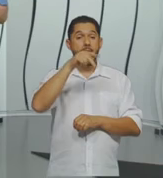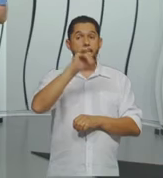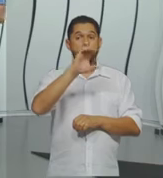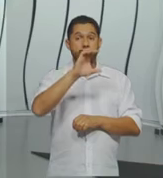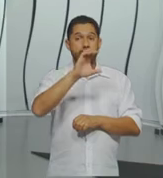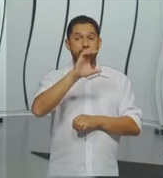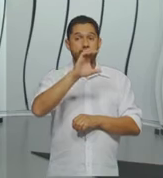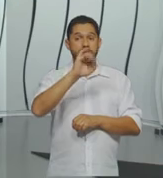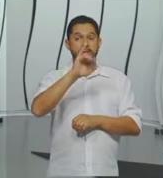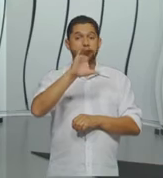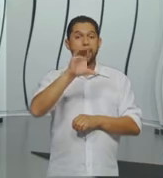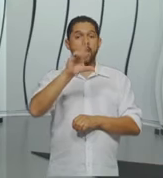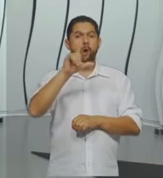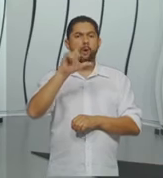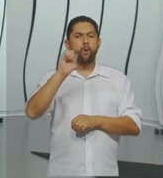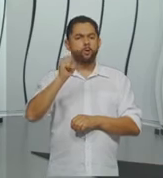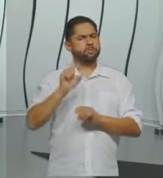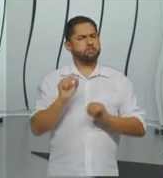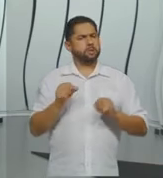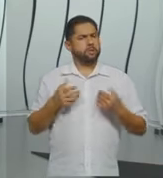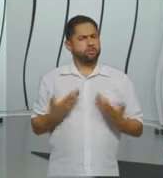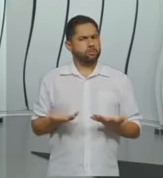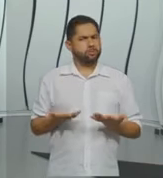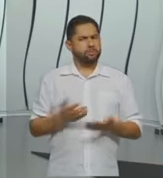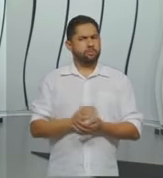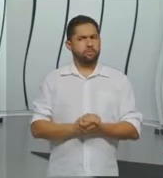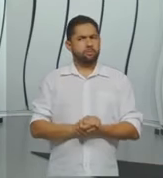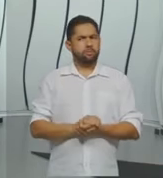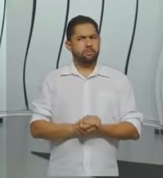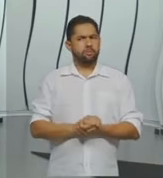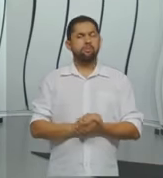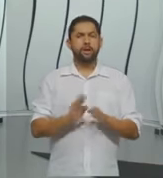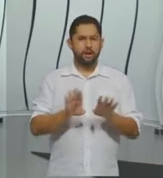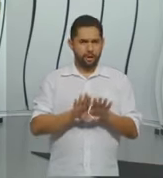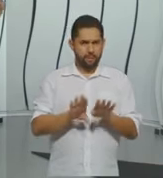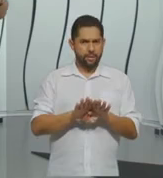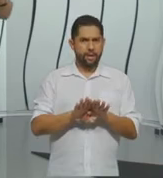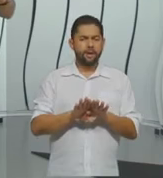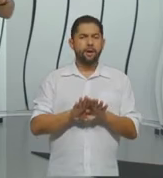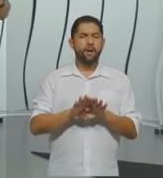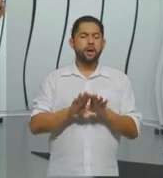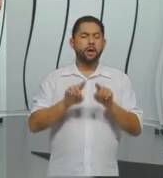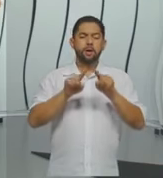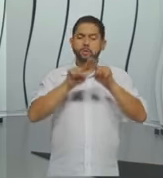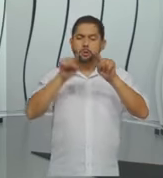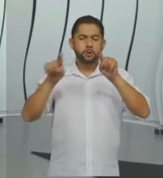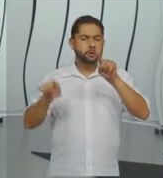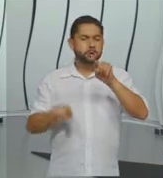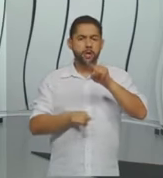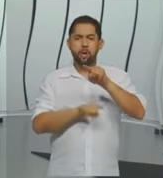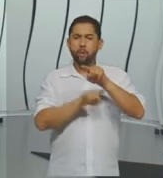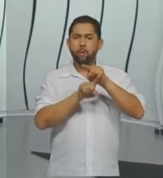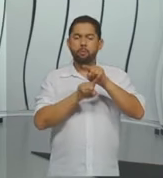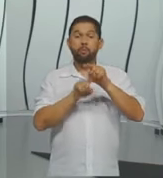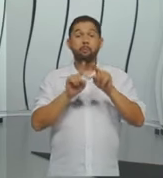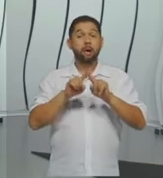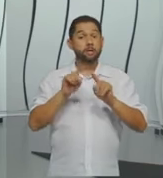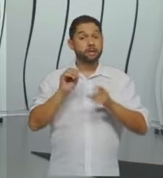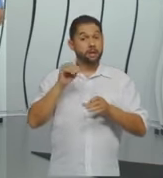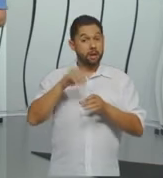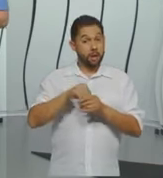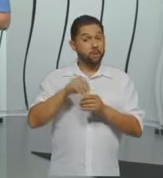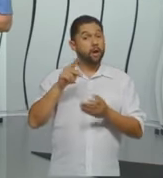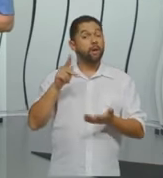esse tal de epiciclo? Ele é uma outra circunferência dentro da circunferência da órbita do planeta. Querem